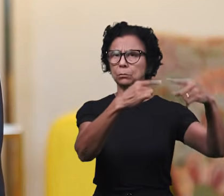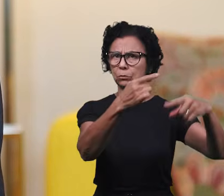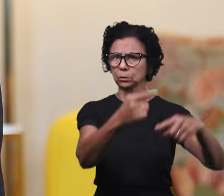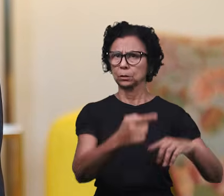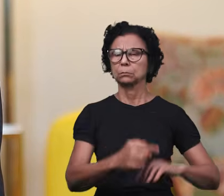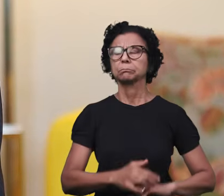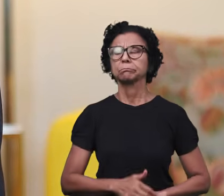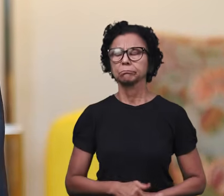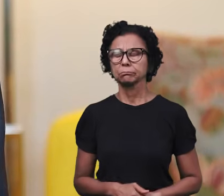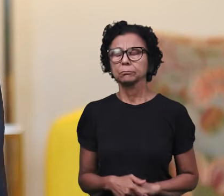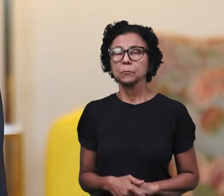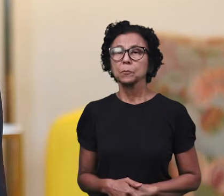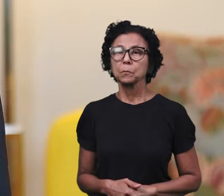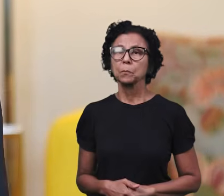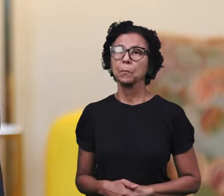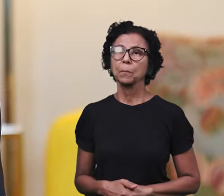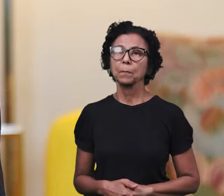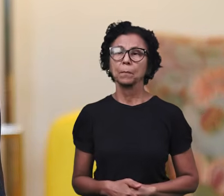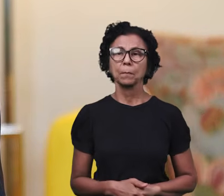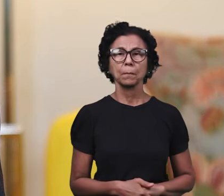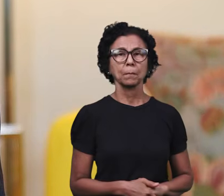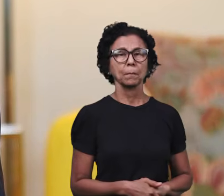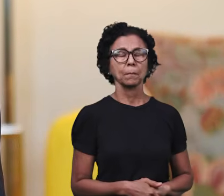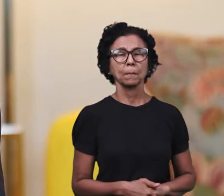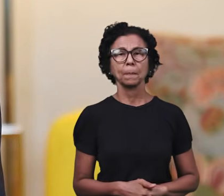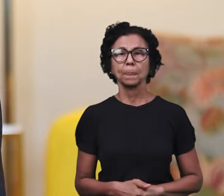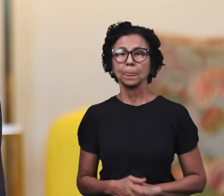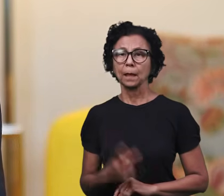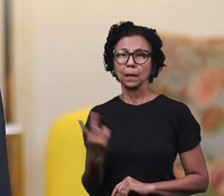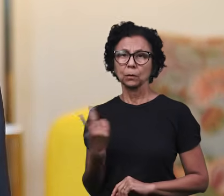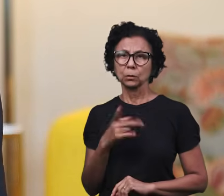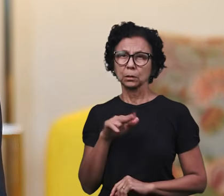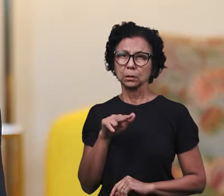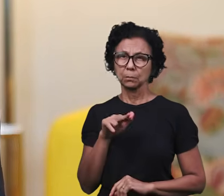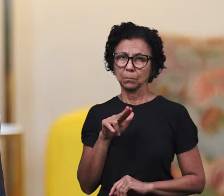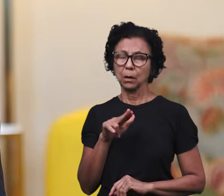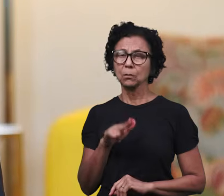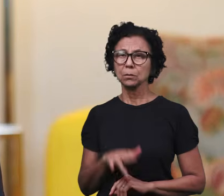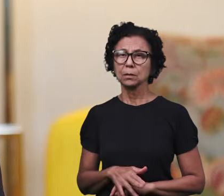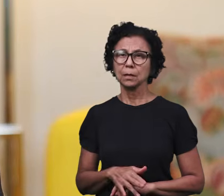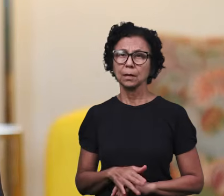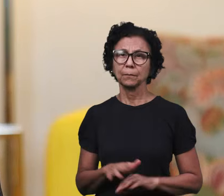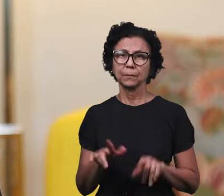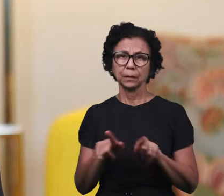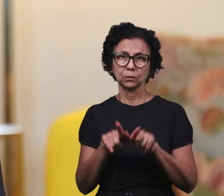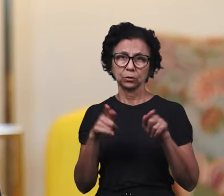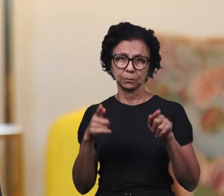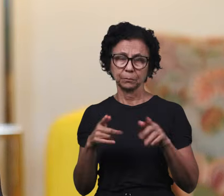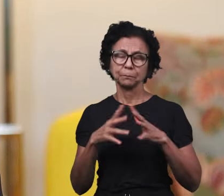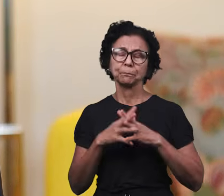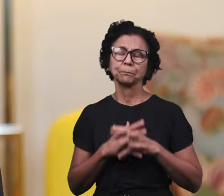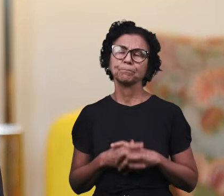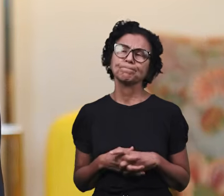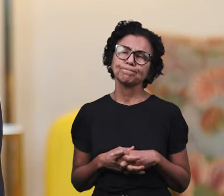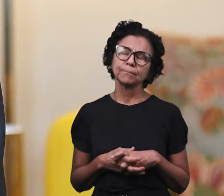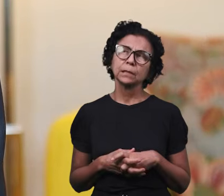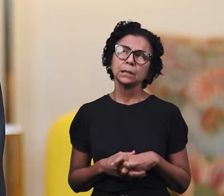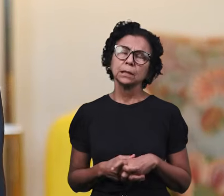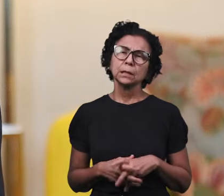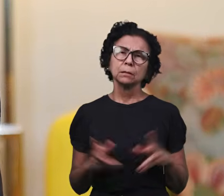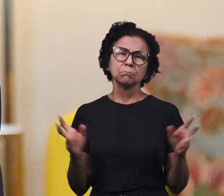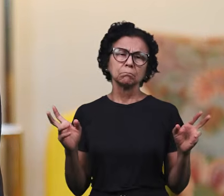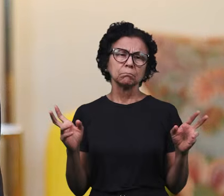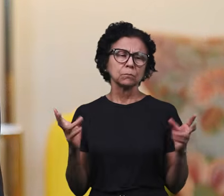da família. No entanto, na vida daqueles dois irmãos, aquilo que aconteceu em um